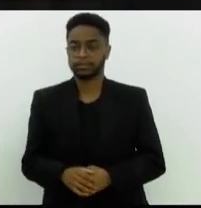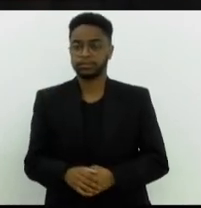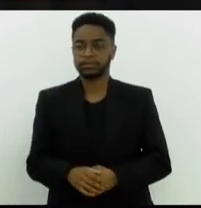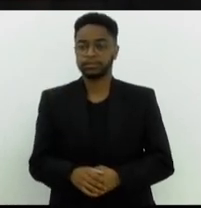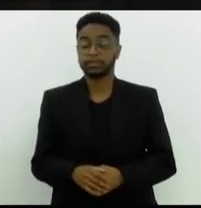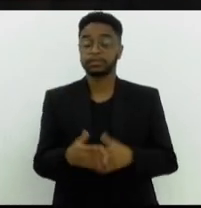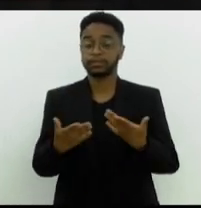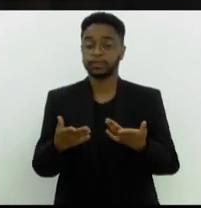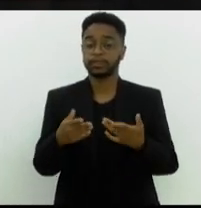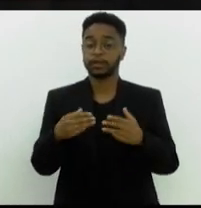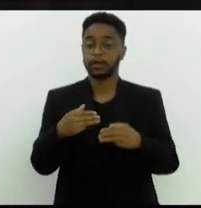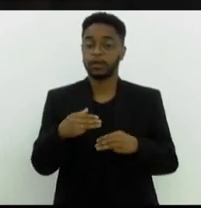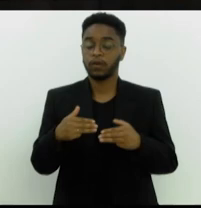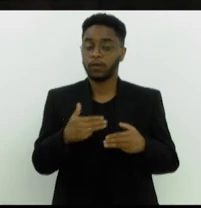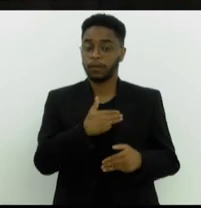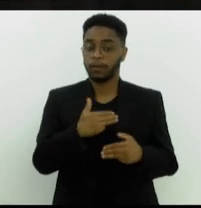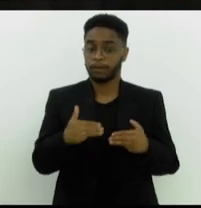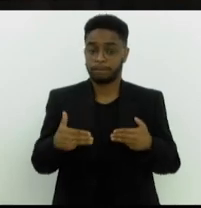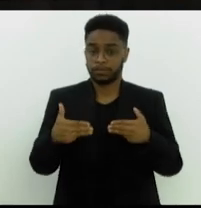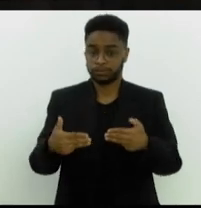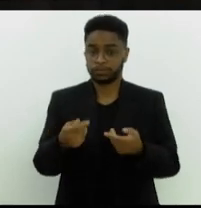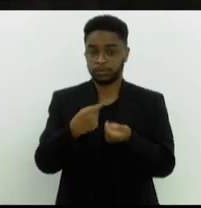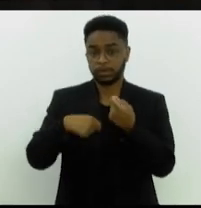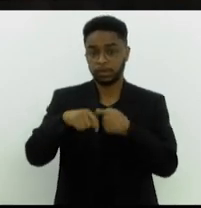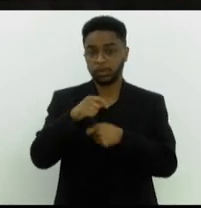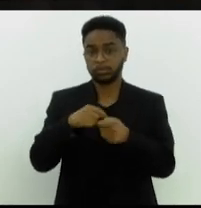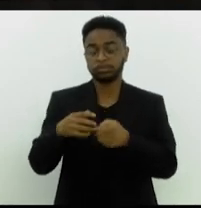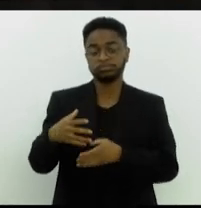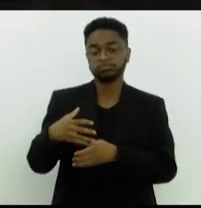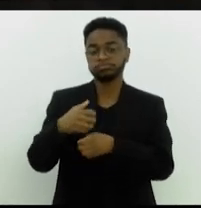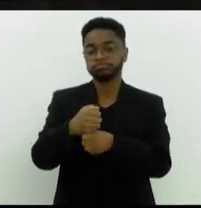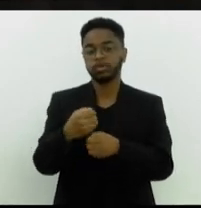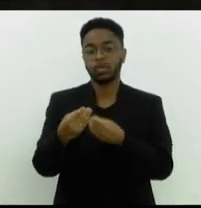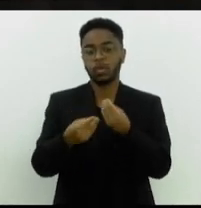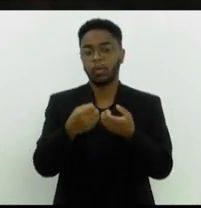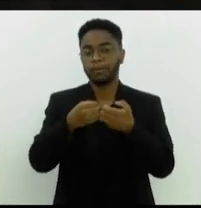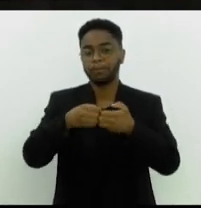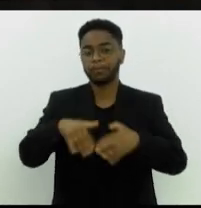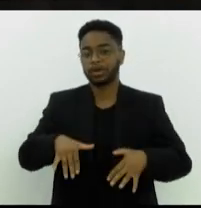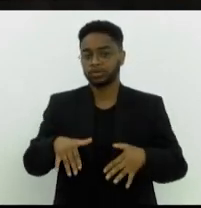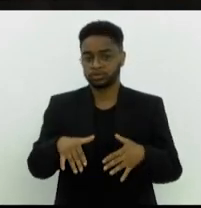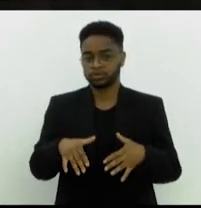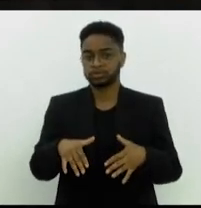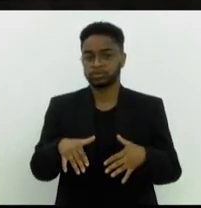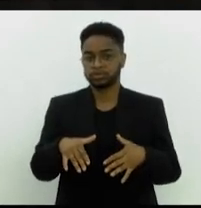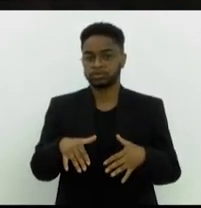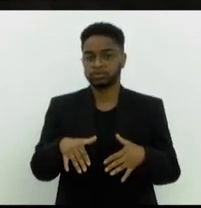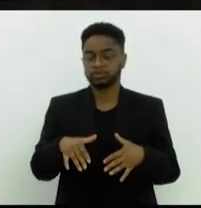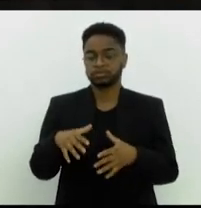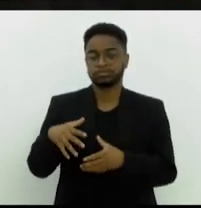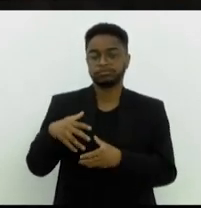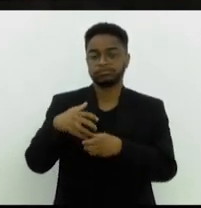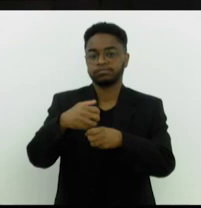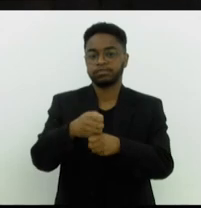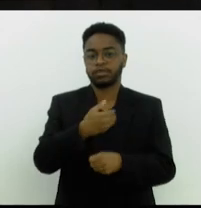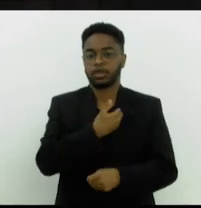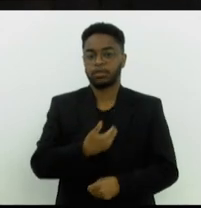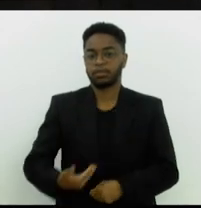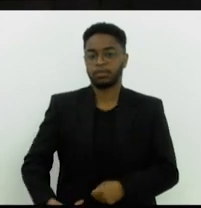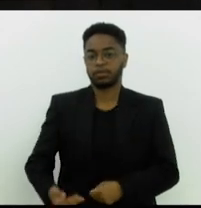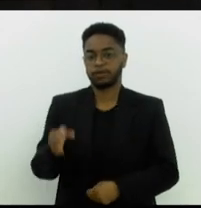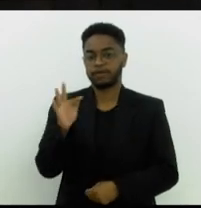Ministério da Economia calcula o impacto nas contas públicas